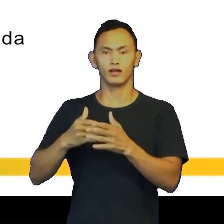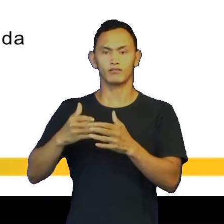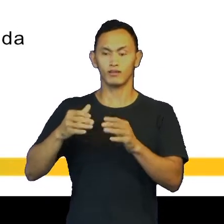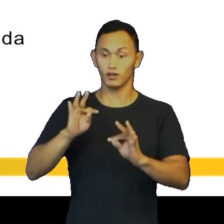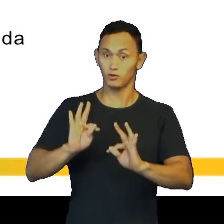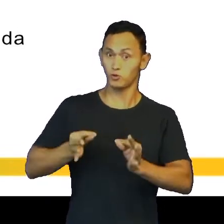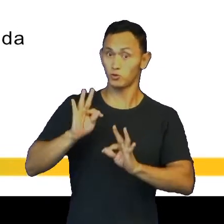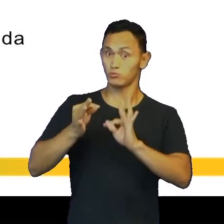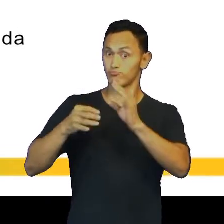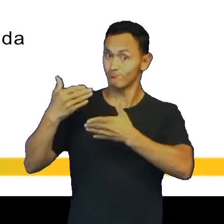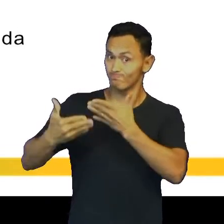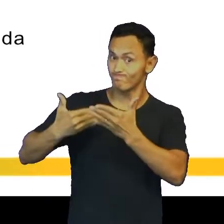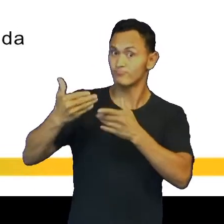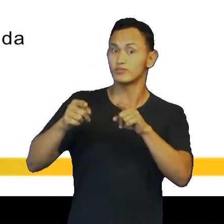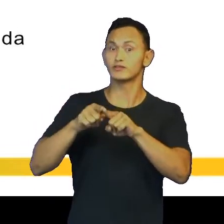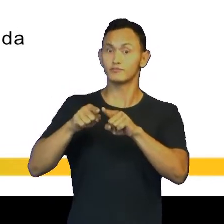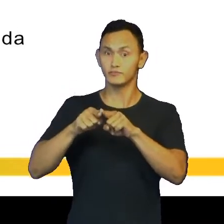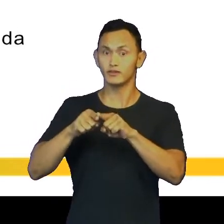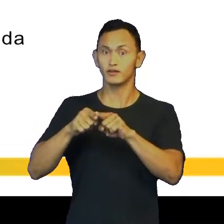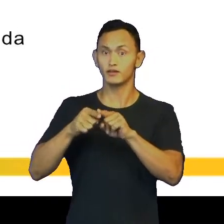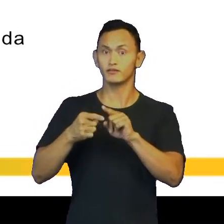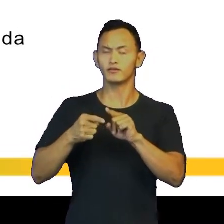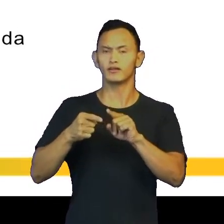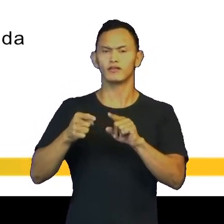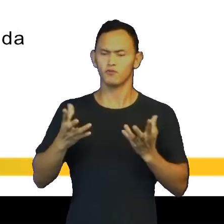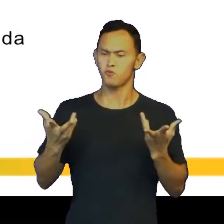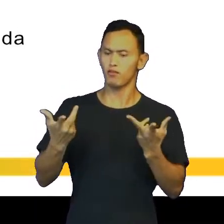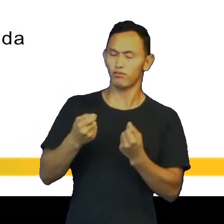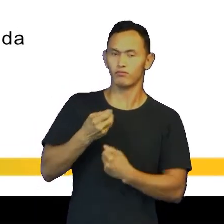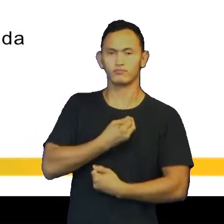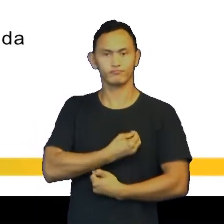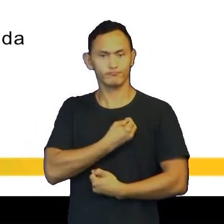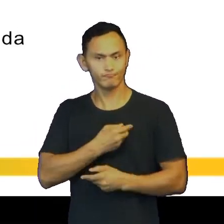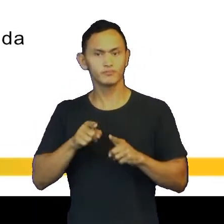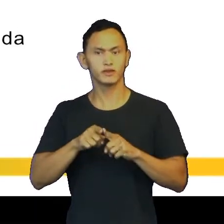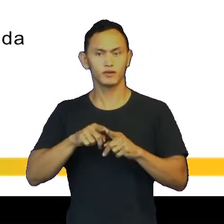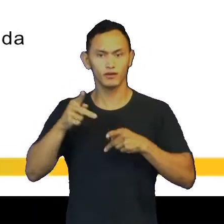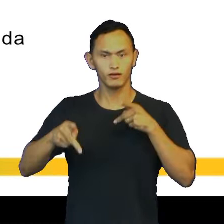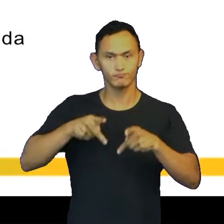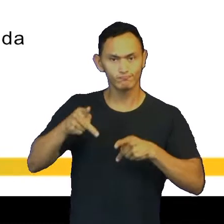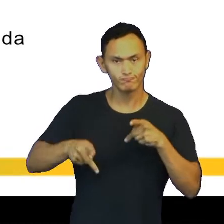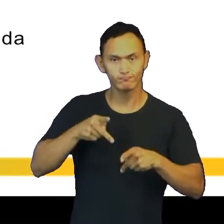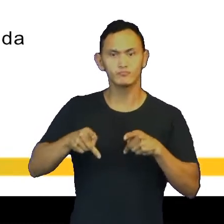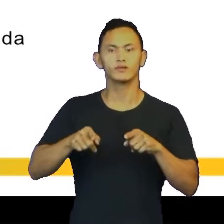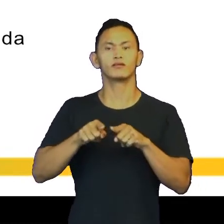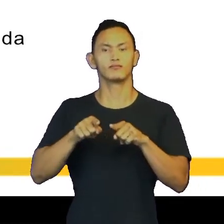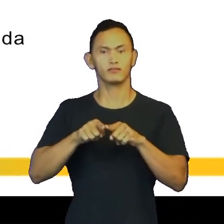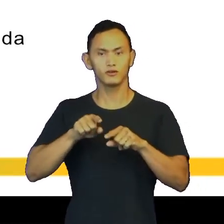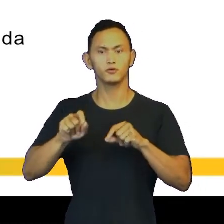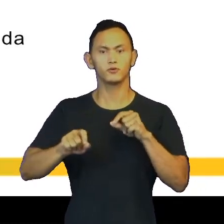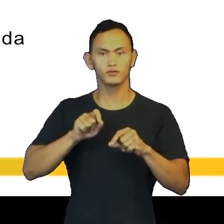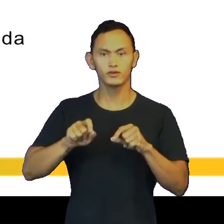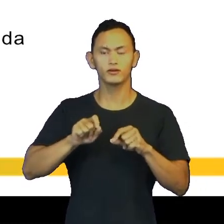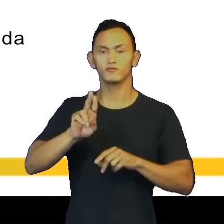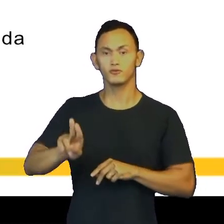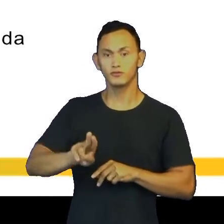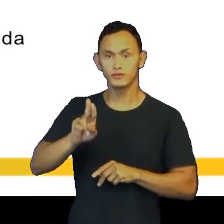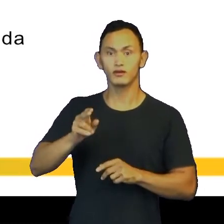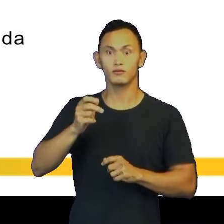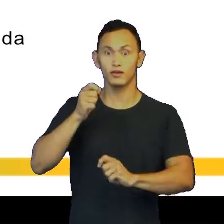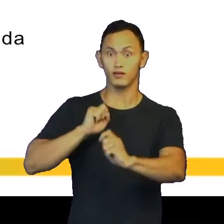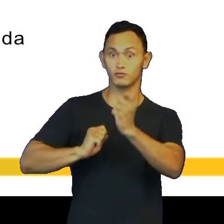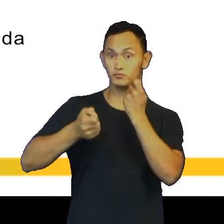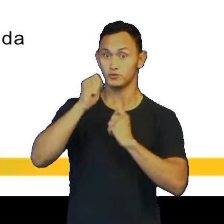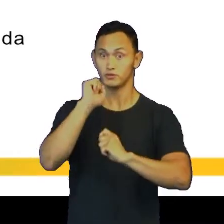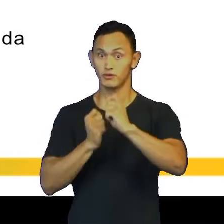importantes apesar dessas mudanças oferecerem qualidade de vida Há muitas populações parte das invenções foi utilizada pela indústria